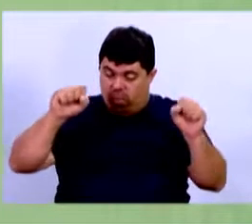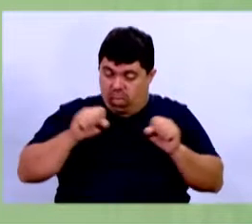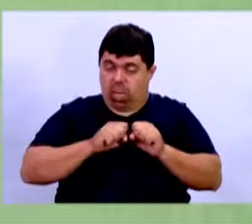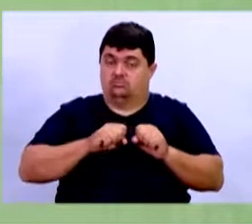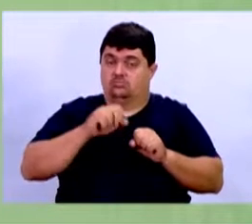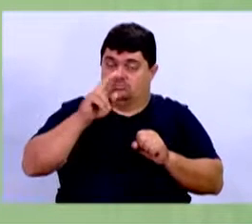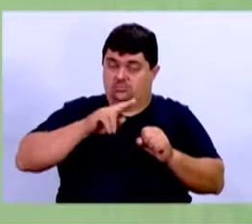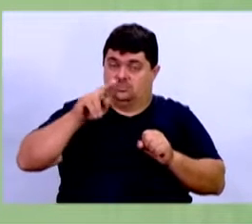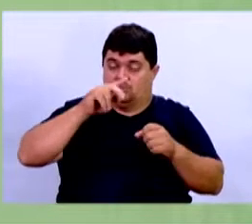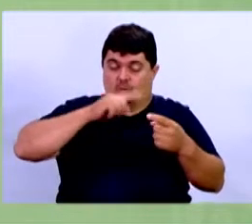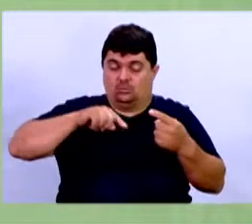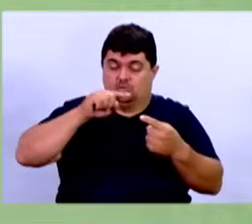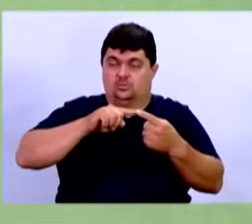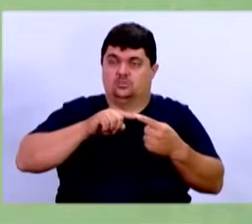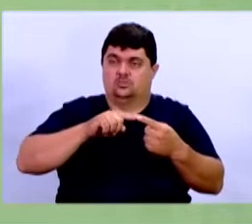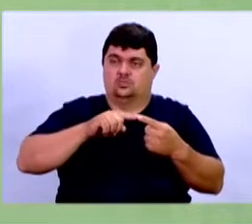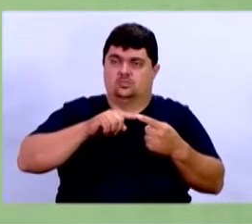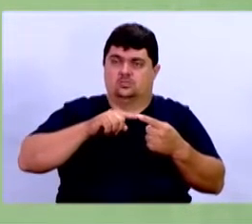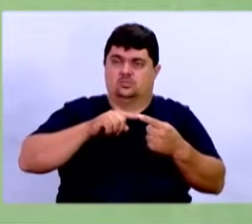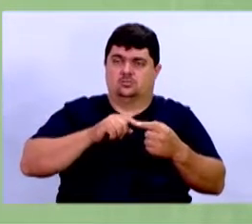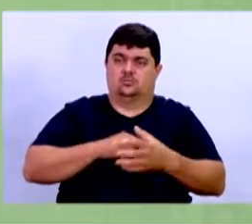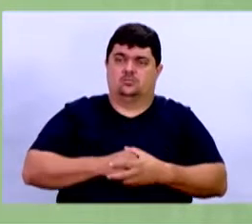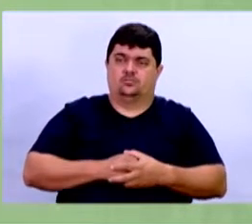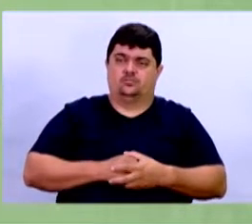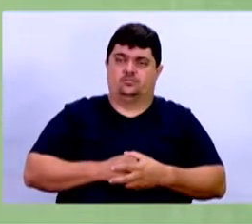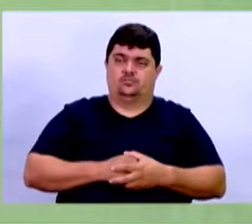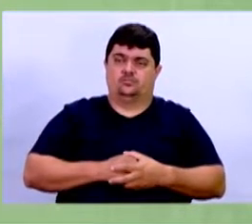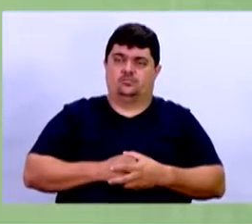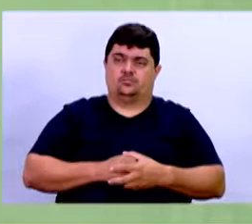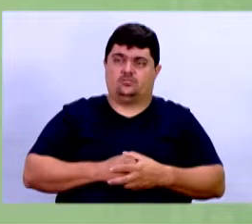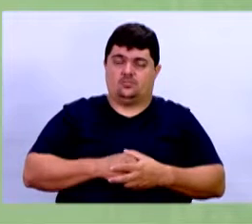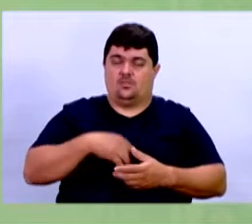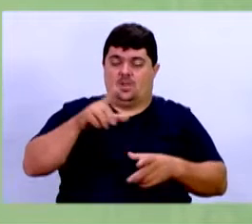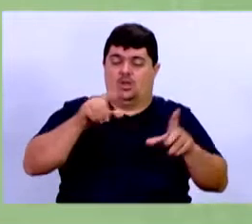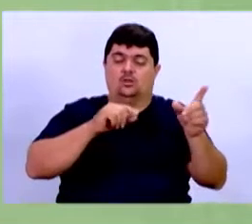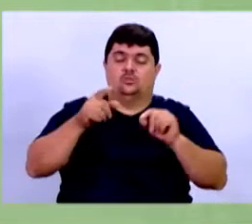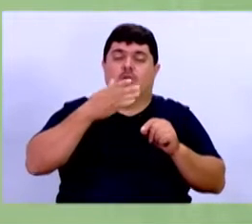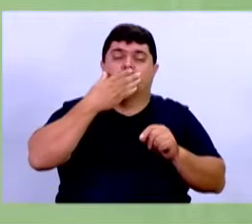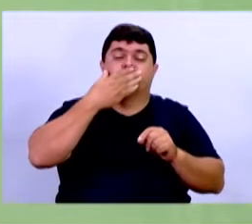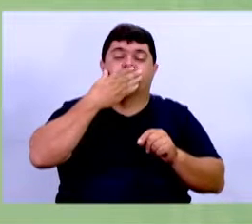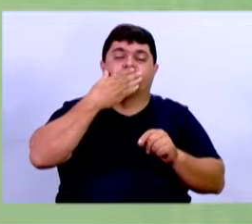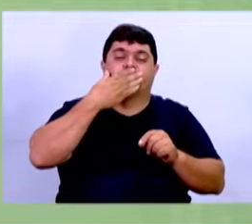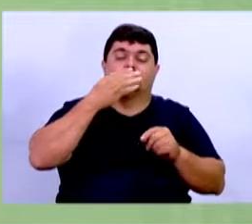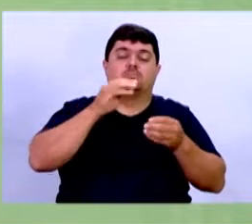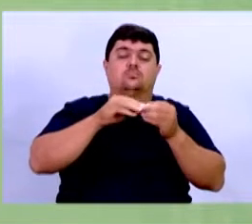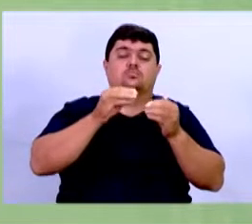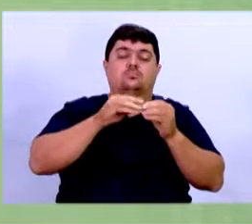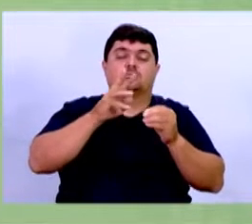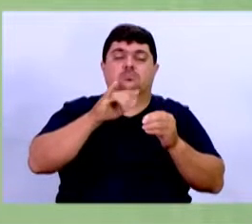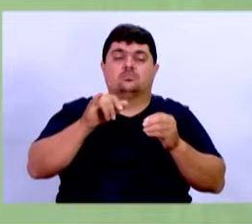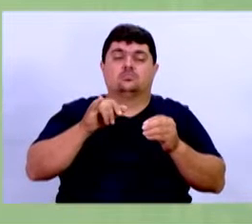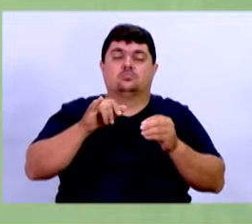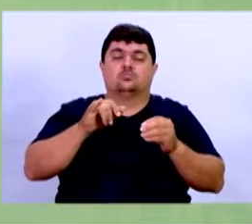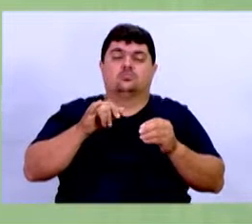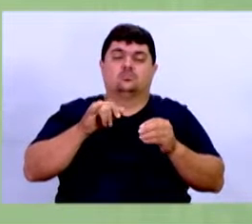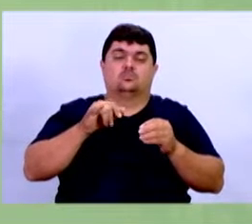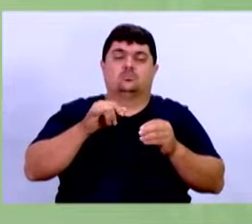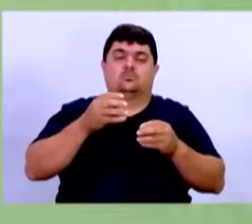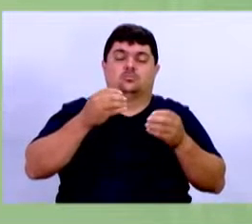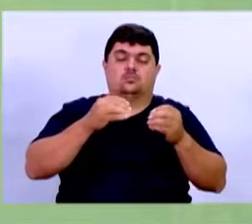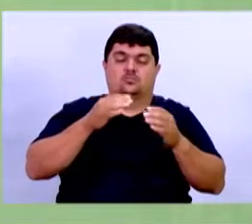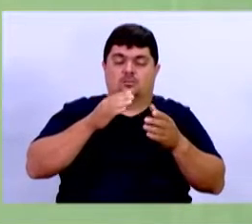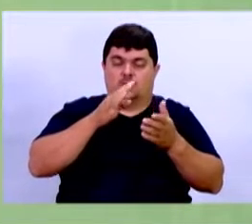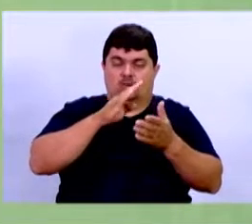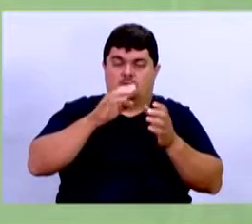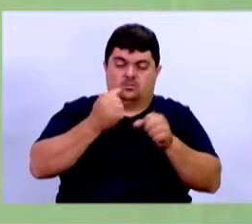as seguintes finalidades: definir um banco de dados, especificando tipos de dados, estruturas e restrições, construir